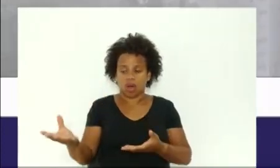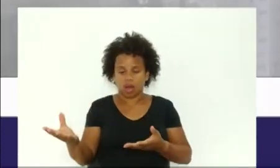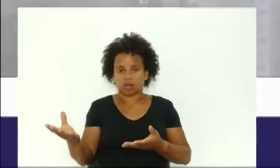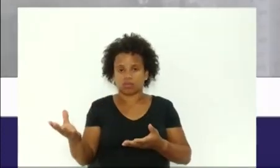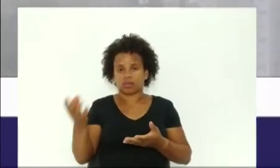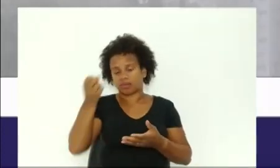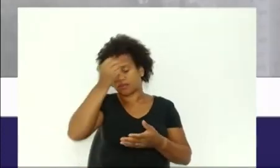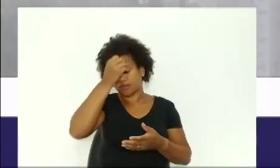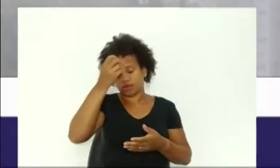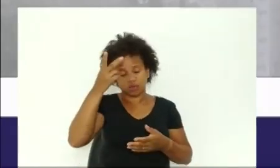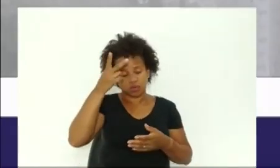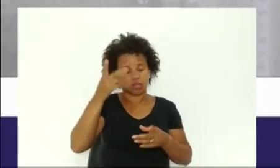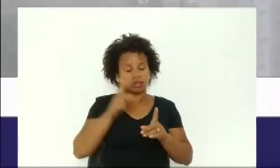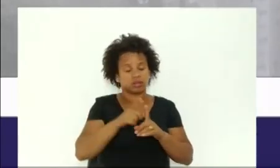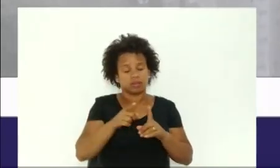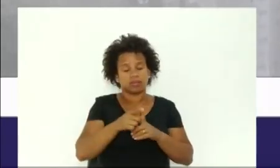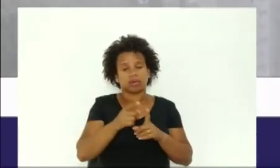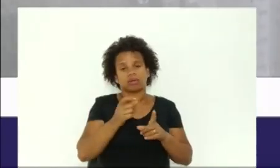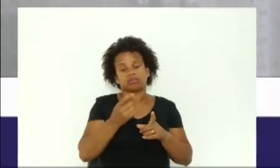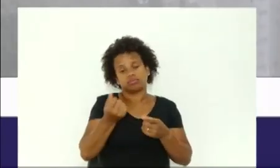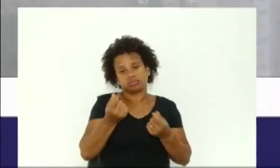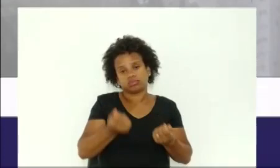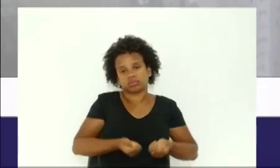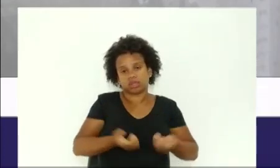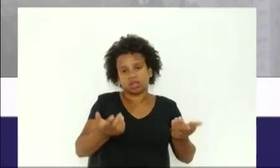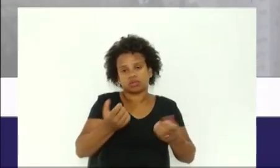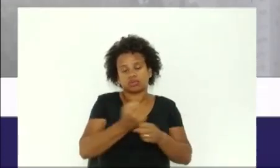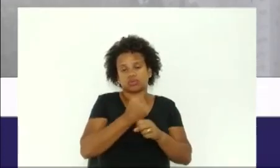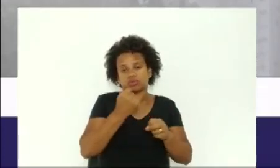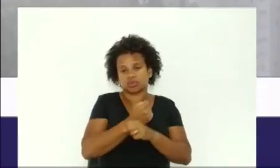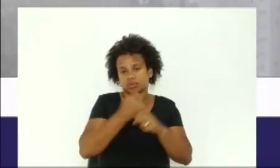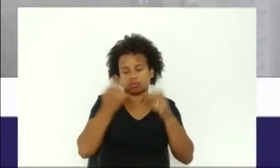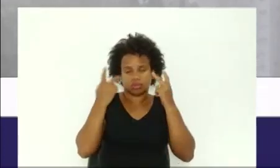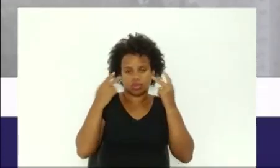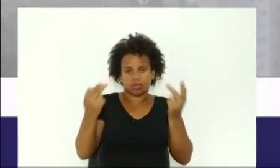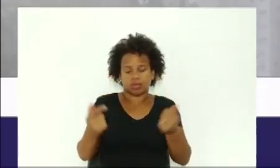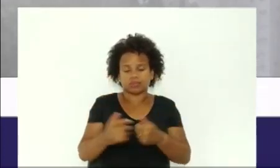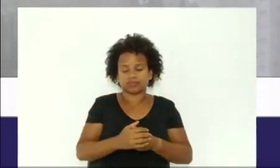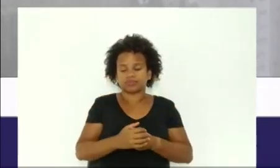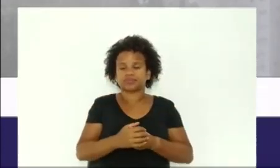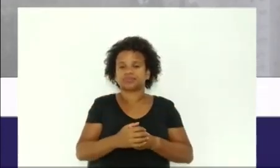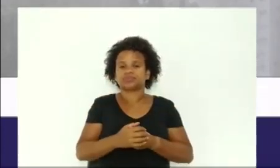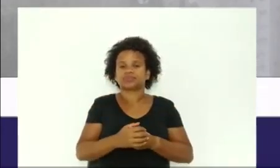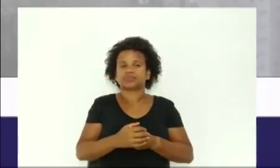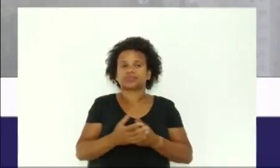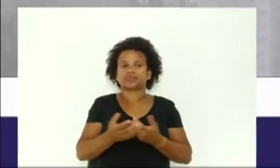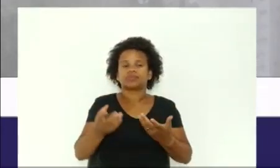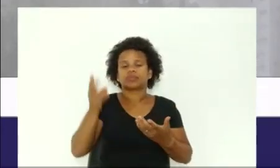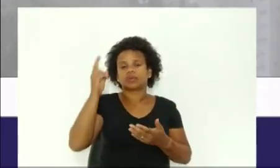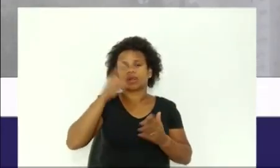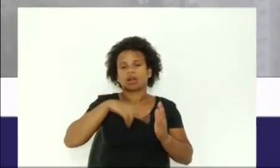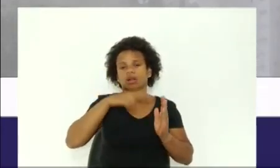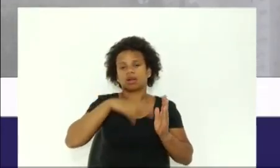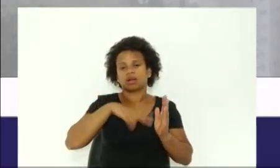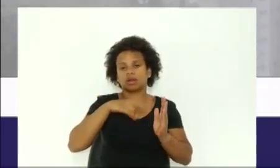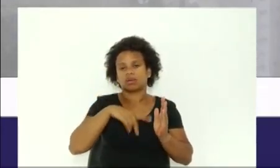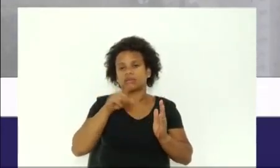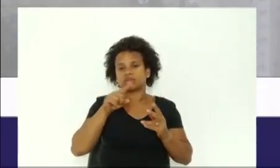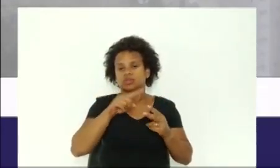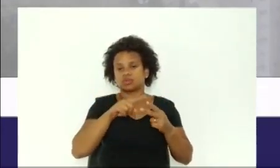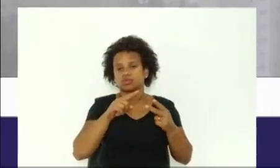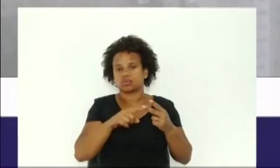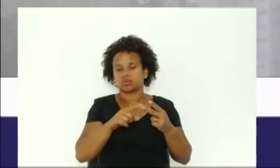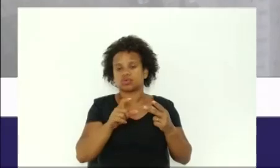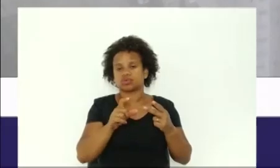e os encargos de construção de contrapartida que são naturais, né? Eu quero ler aqui para vocês dois parágrafos apenas